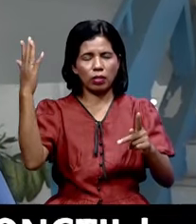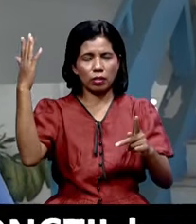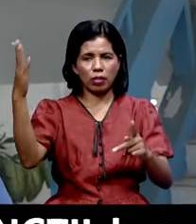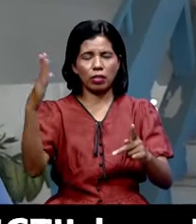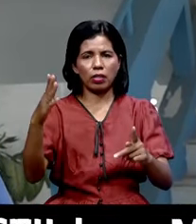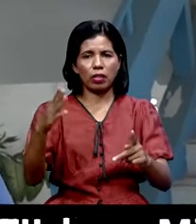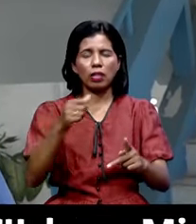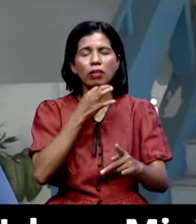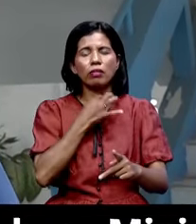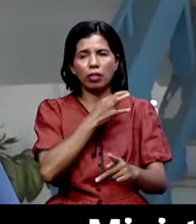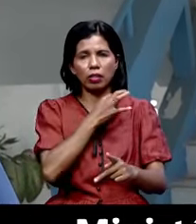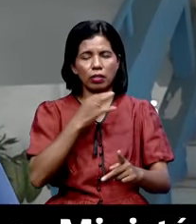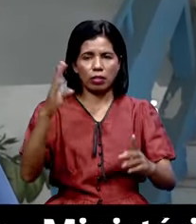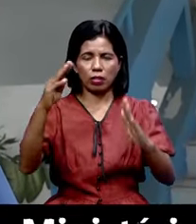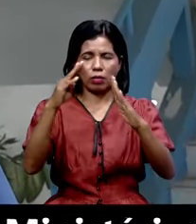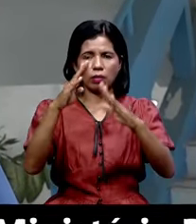Fatumeta,